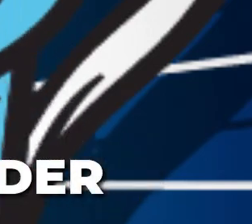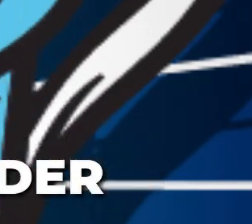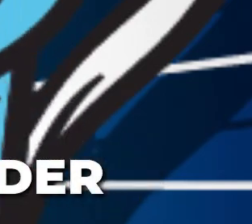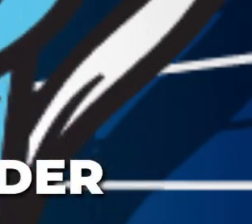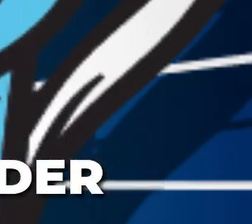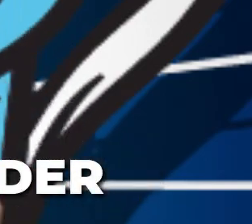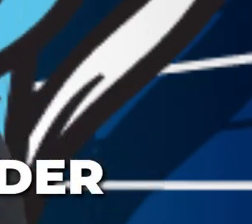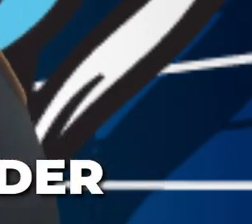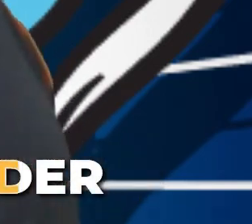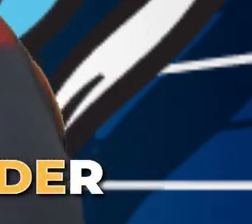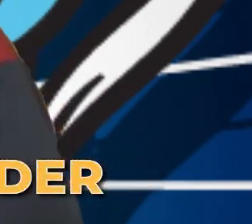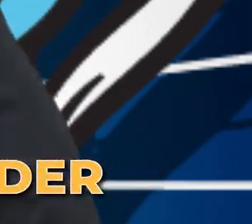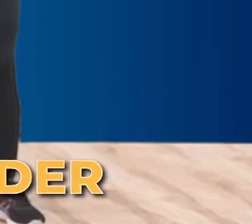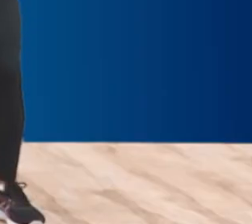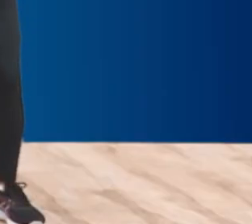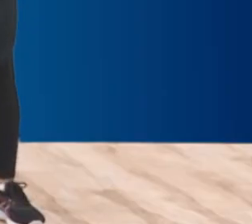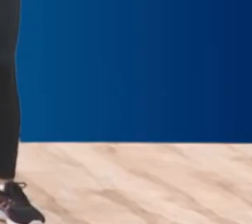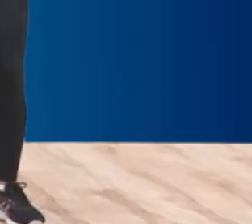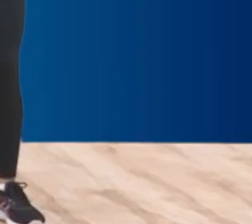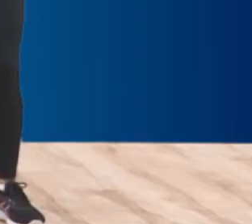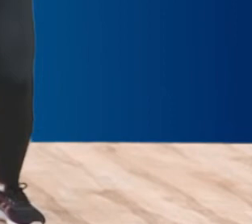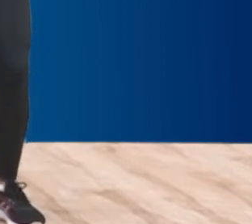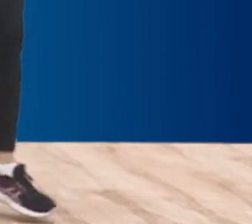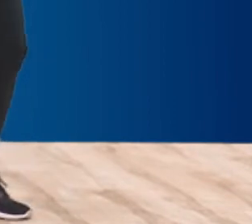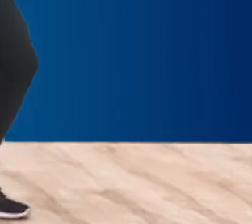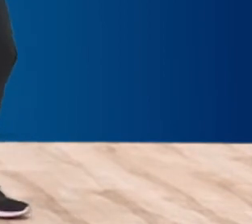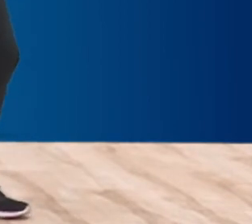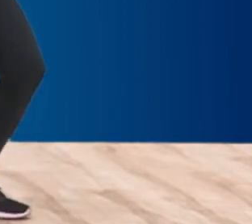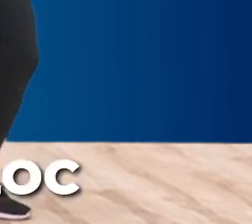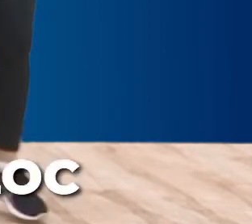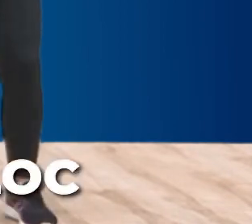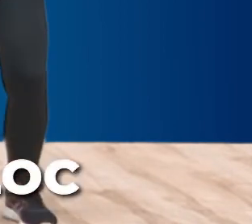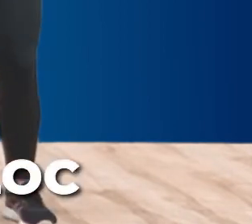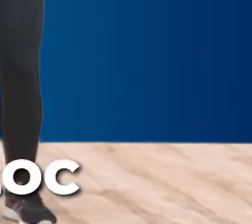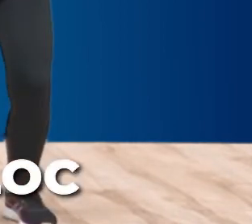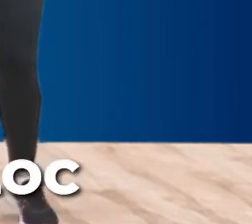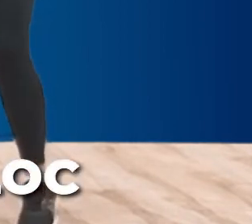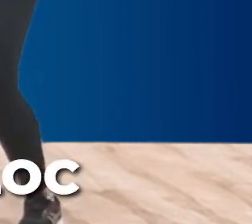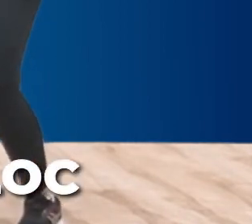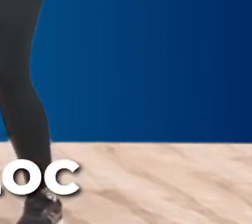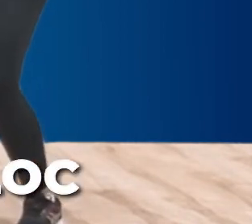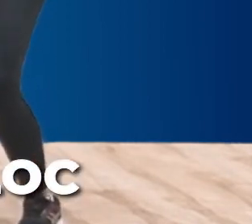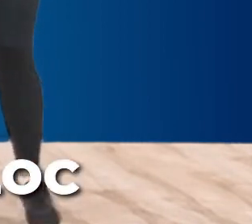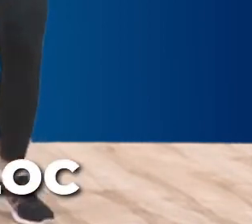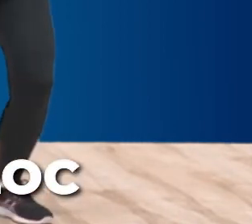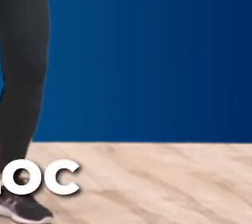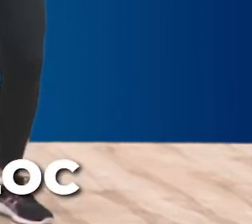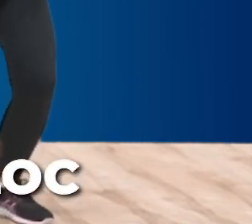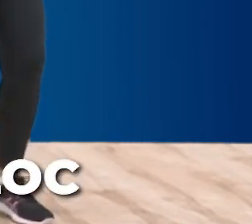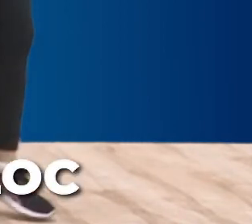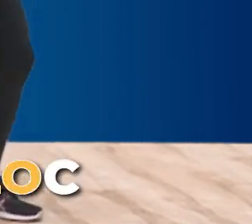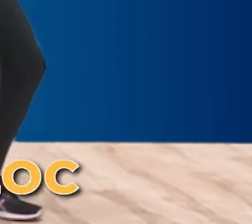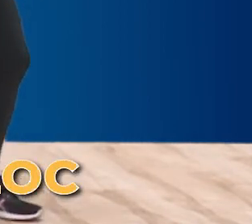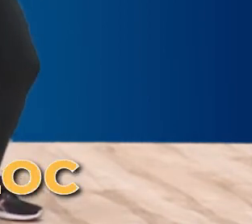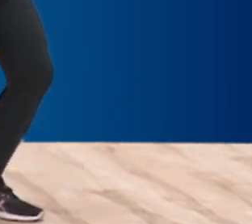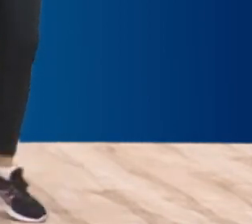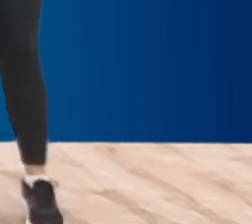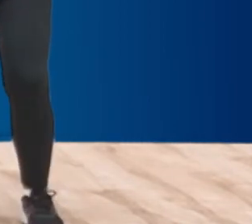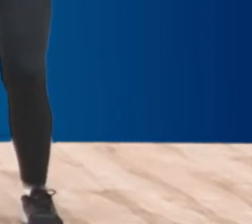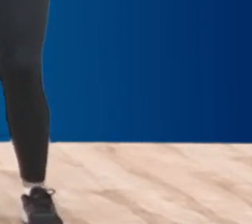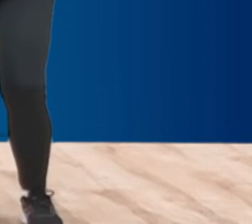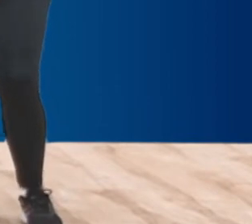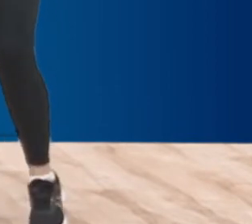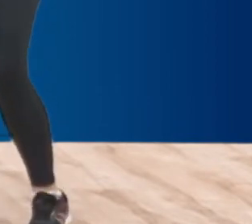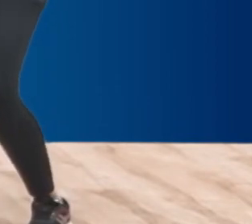mais consegue entender. É um tal de ploque, ploque, ploque, ploque, ploque, ploque, ploque, ploque, ploque,